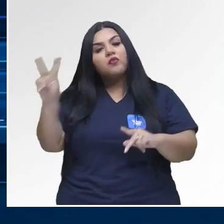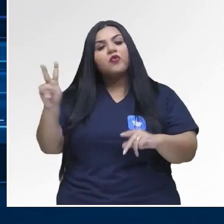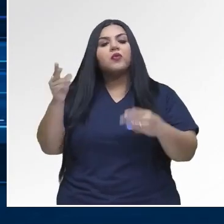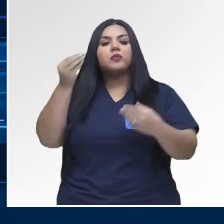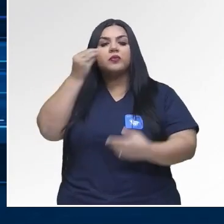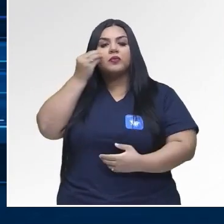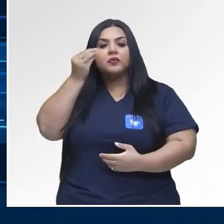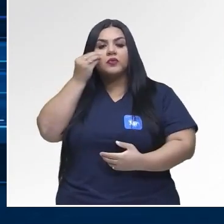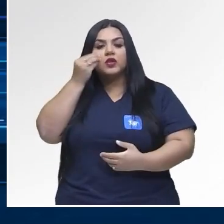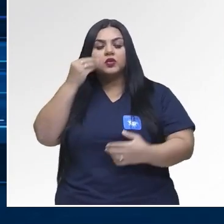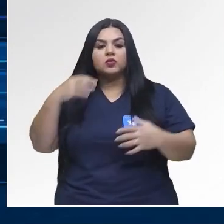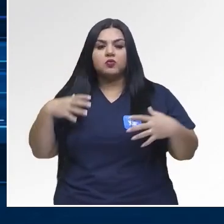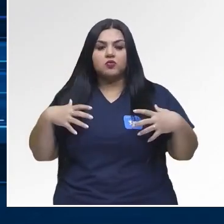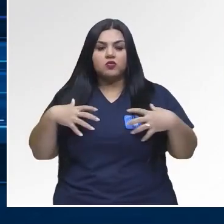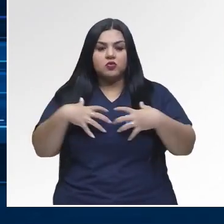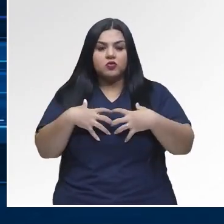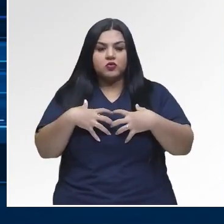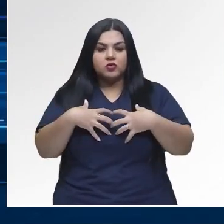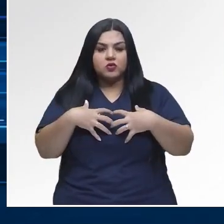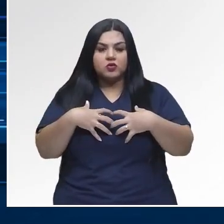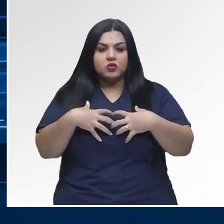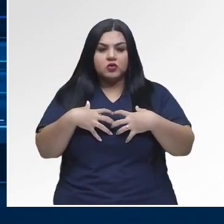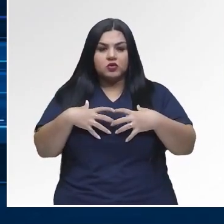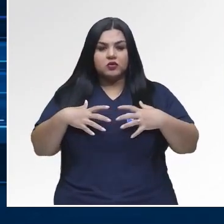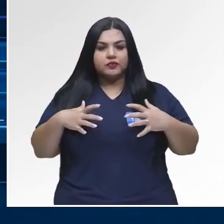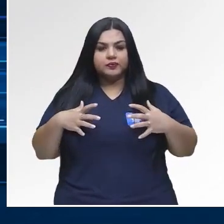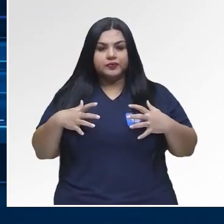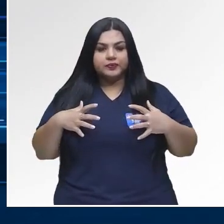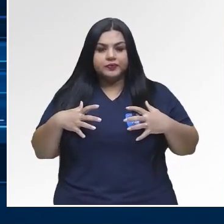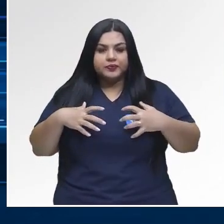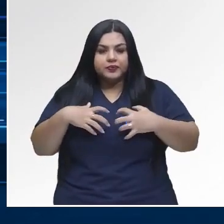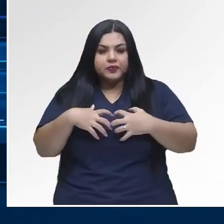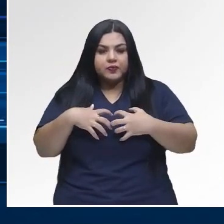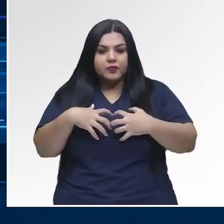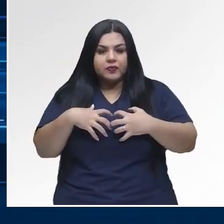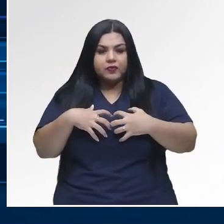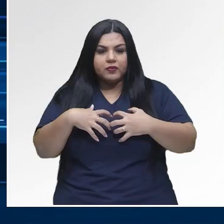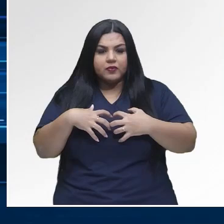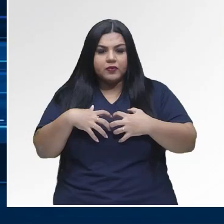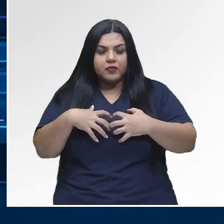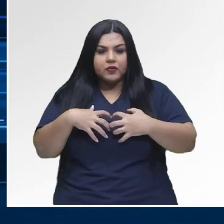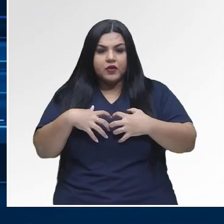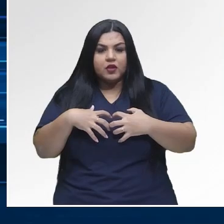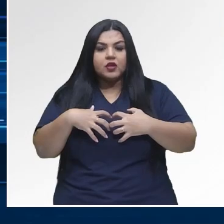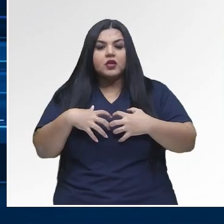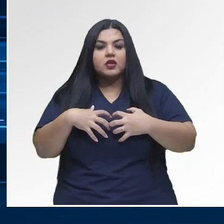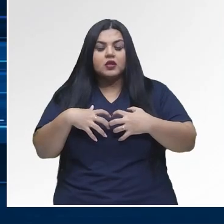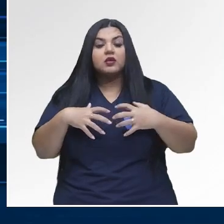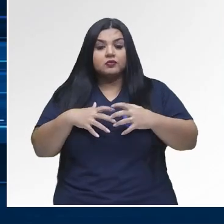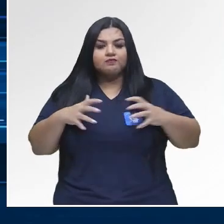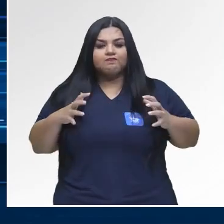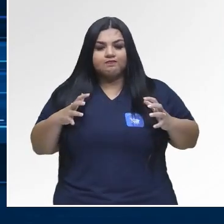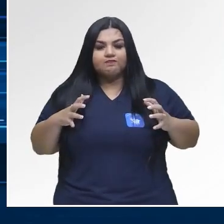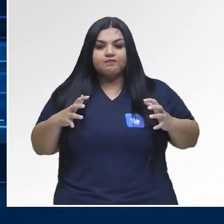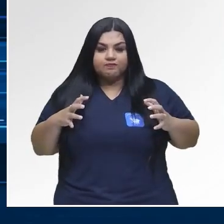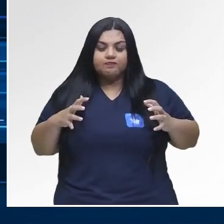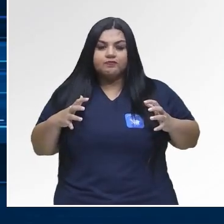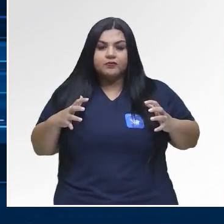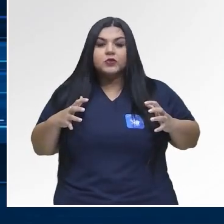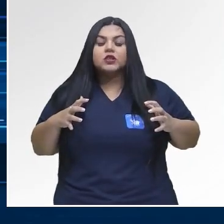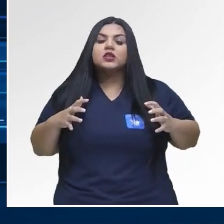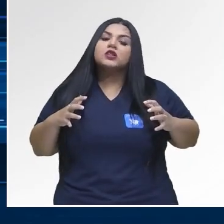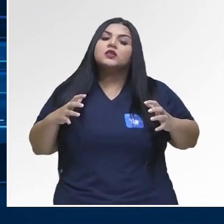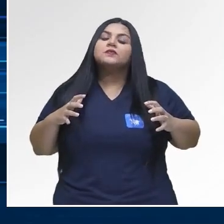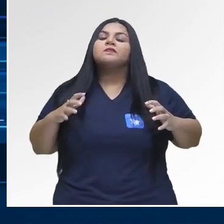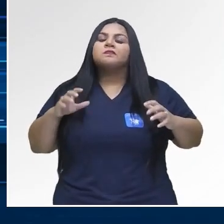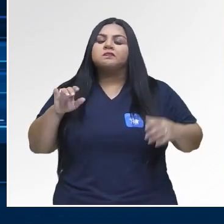bem esse movimento de inspiração e expiração. Inspiração, quando o ar entra, né? Então o músculo do diafragma